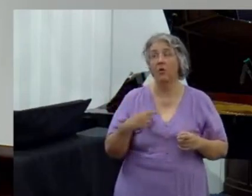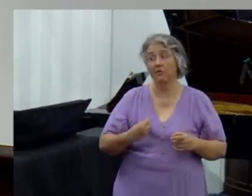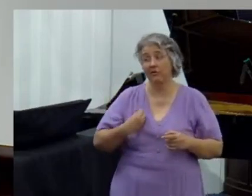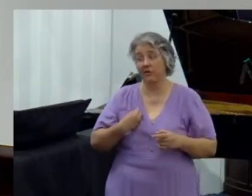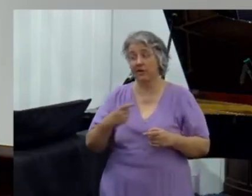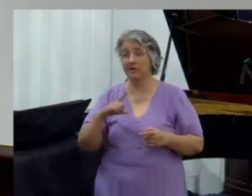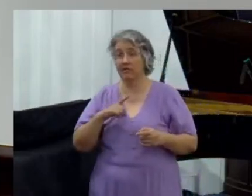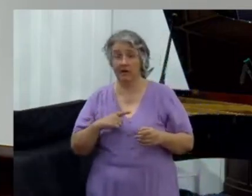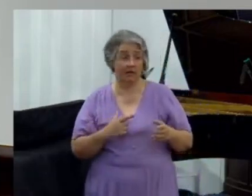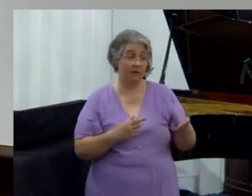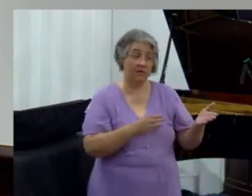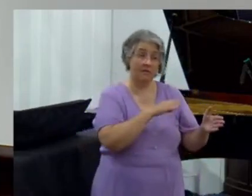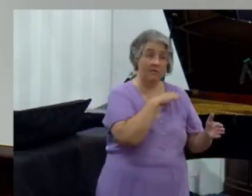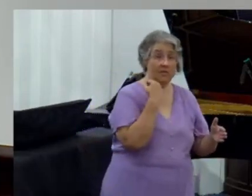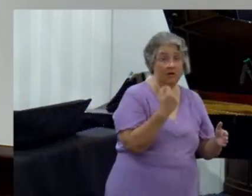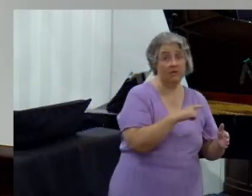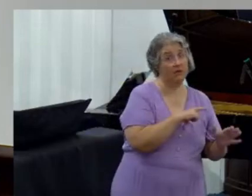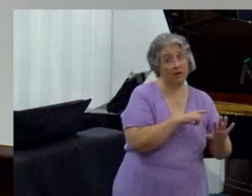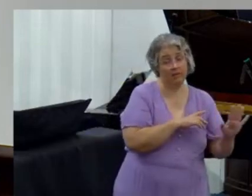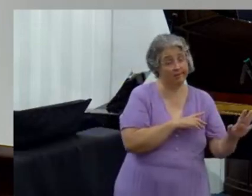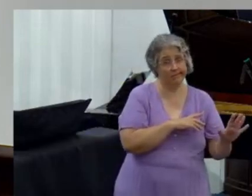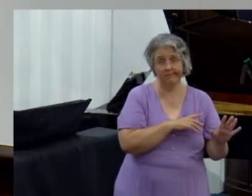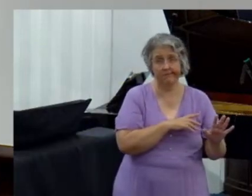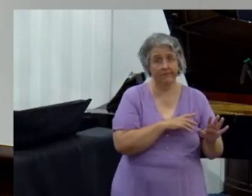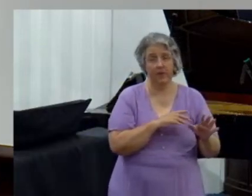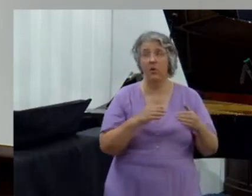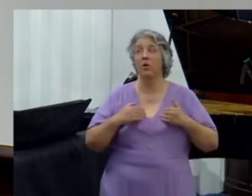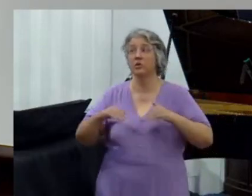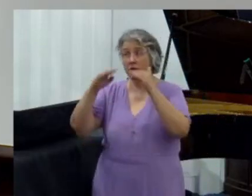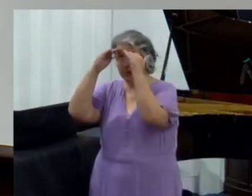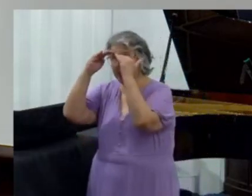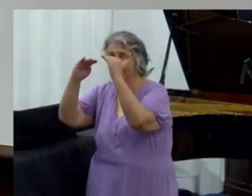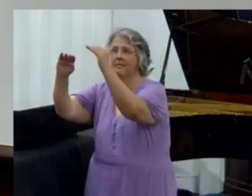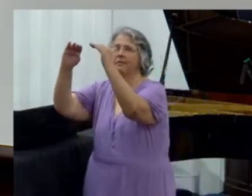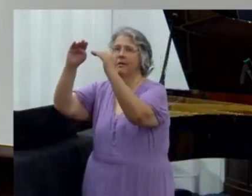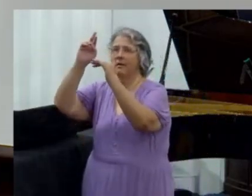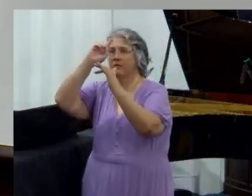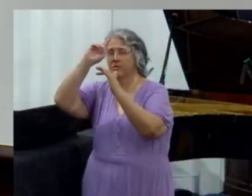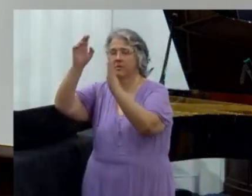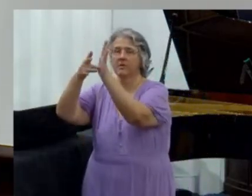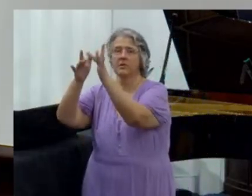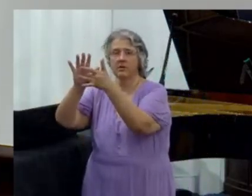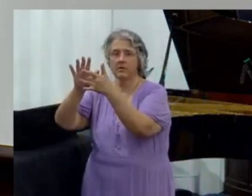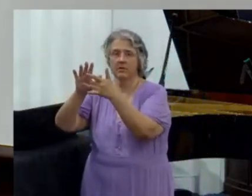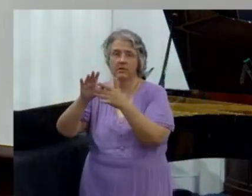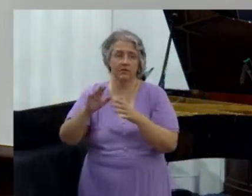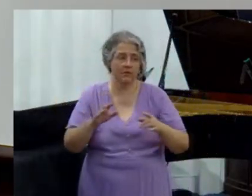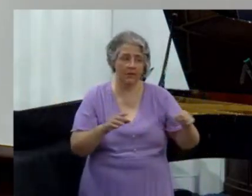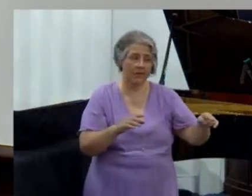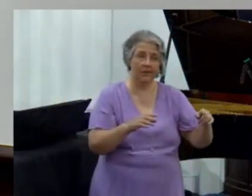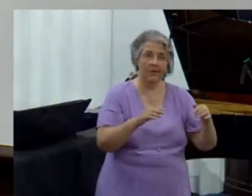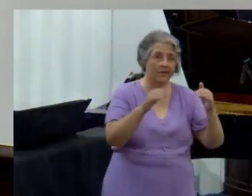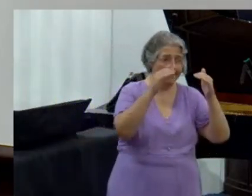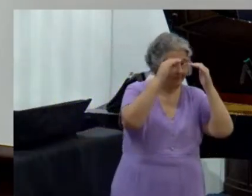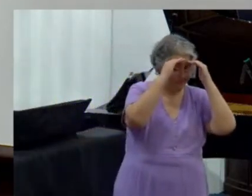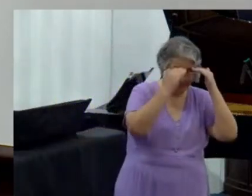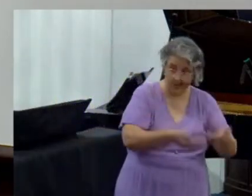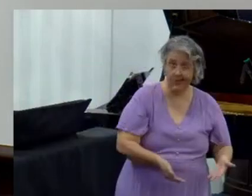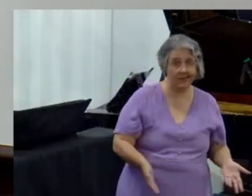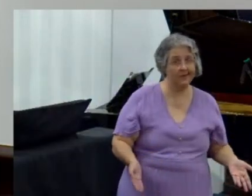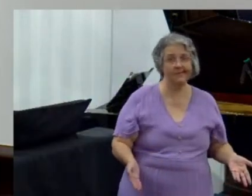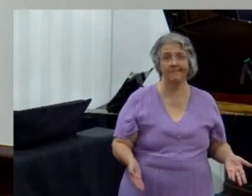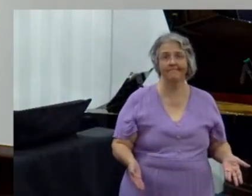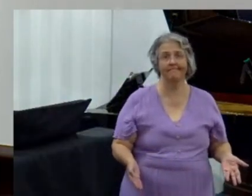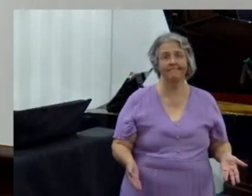vida ou nós temos a morte, ou nos submetemos ao senhorio de Cristo ou não nos submetemos, ou cumprimos o nosso papel ou não cumprimos. E quando